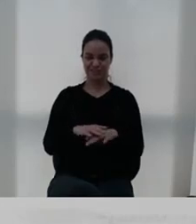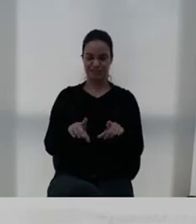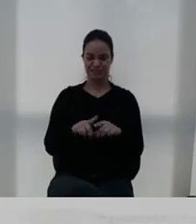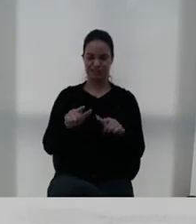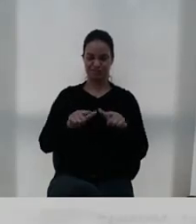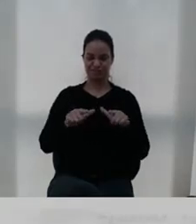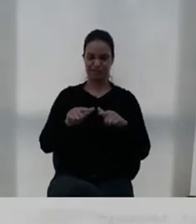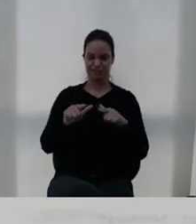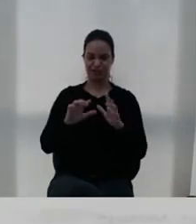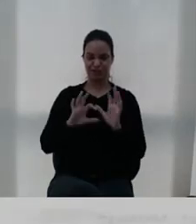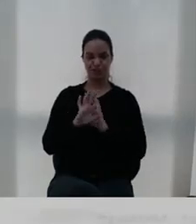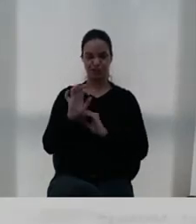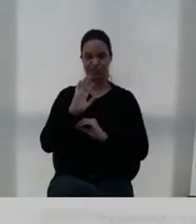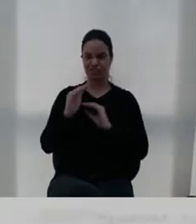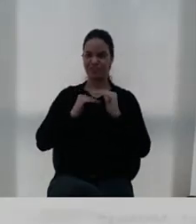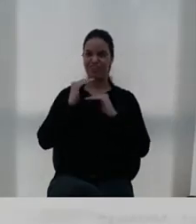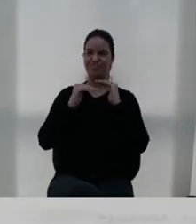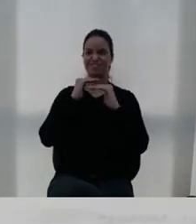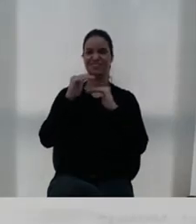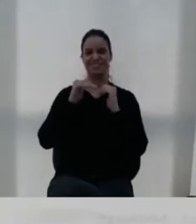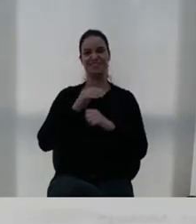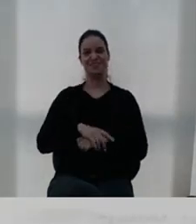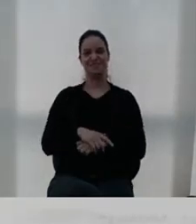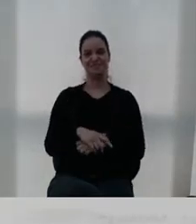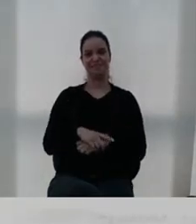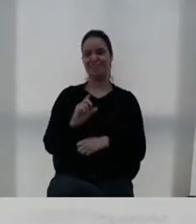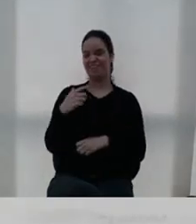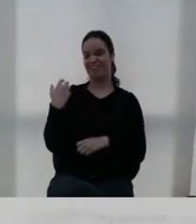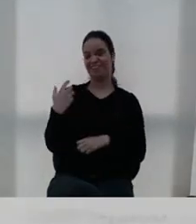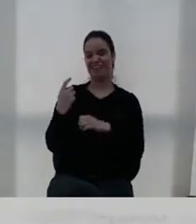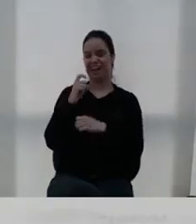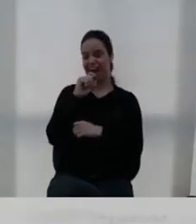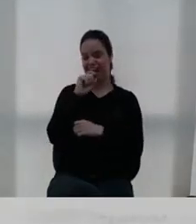O terceiro sub não vai ficar com ciúme, porque depois eu faço elogio a ele também.